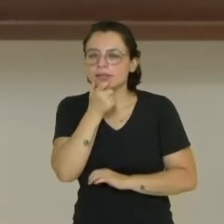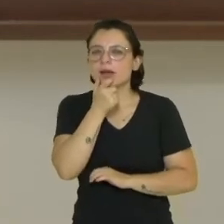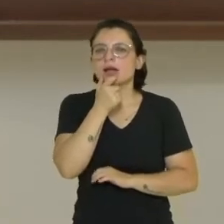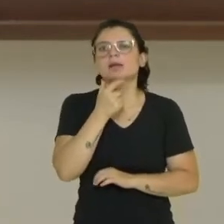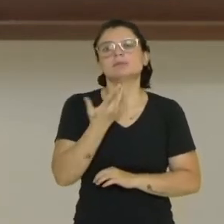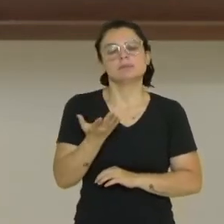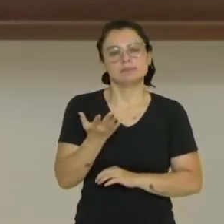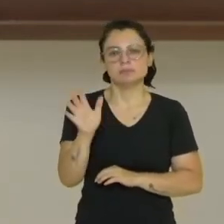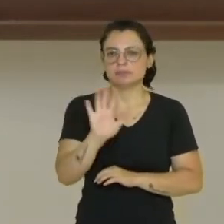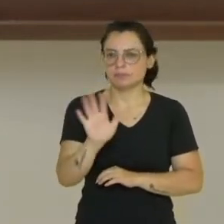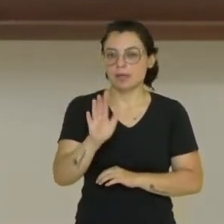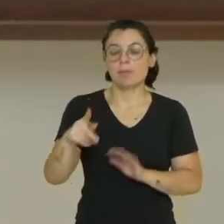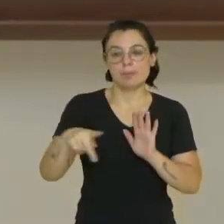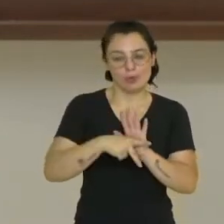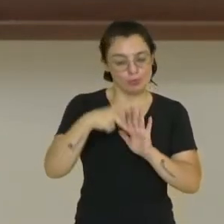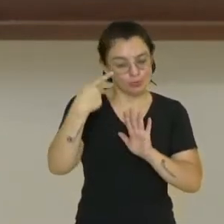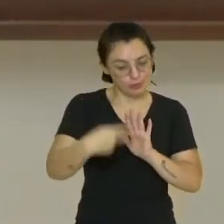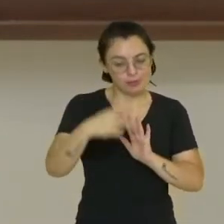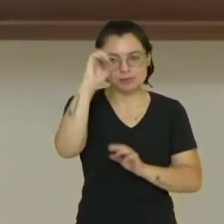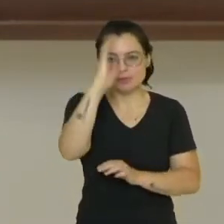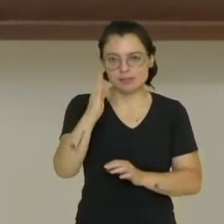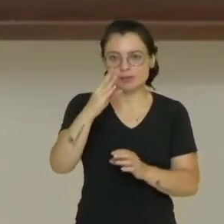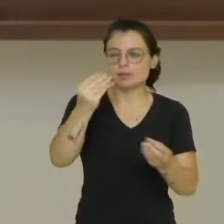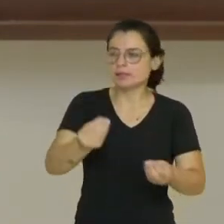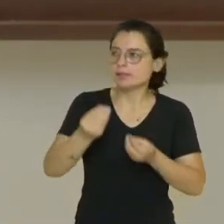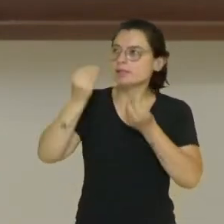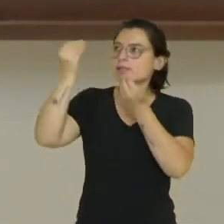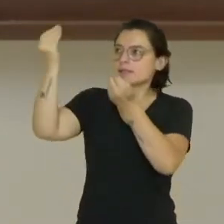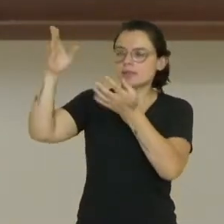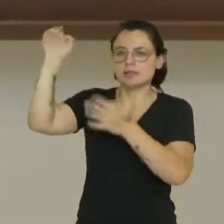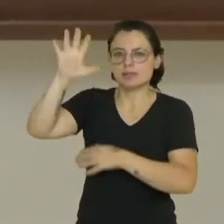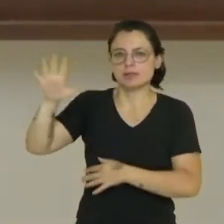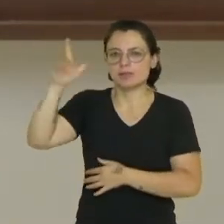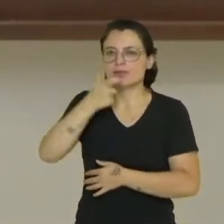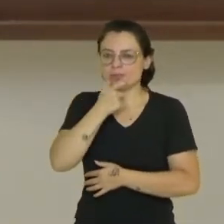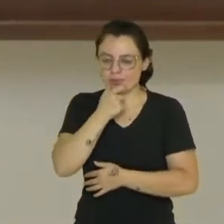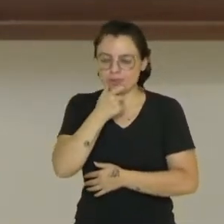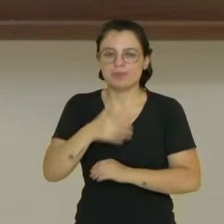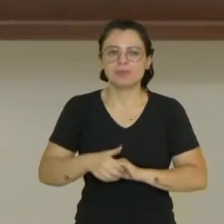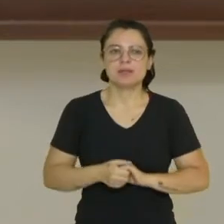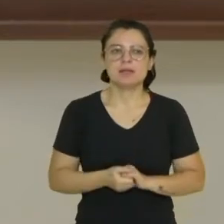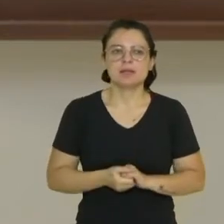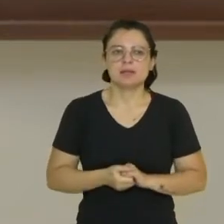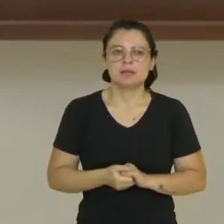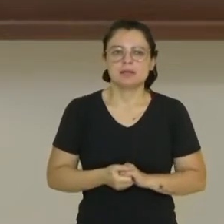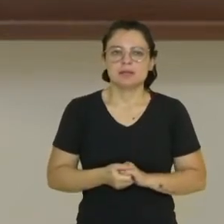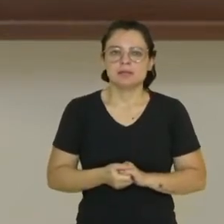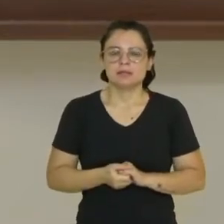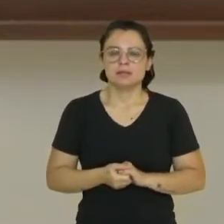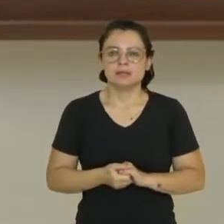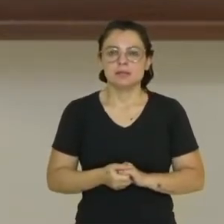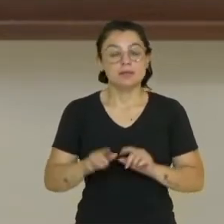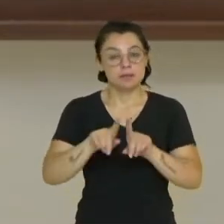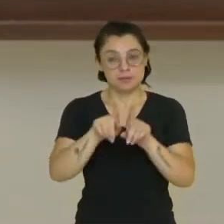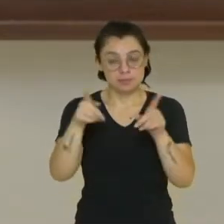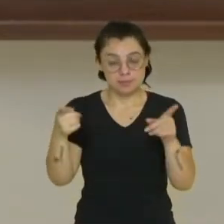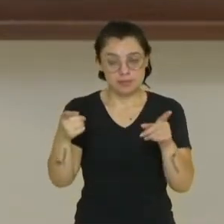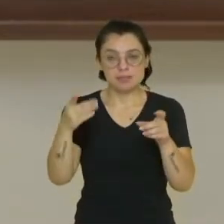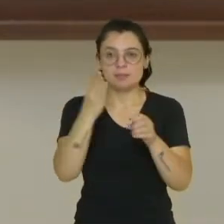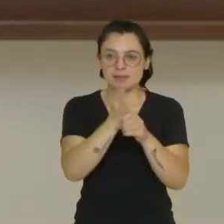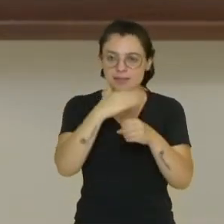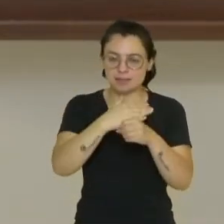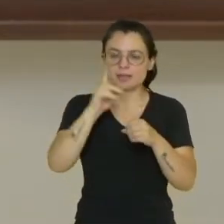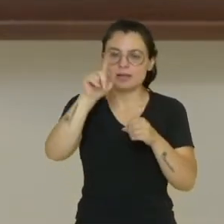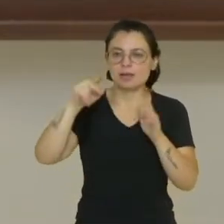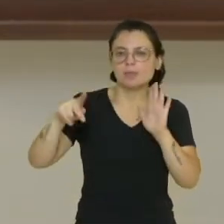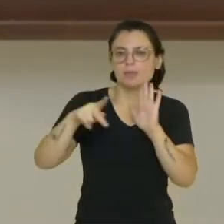Inglaterra e depois lá se adapta e os ingleses passam então a colocar na sua dieta, mas na verdade é um